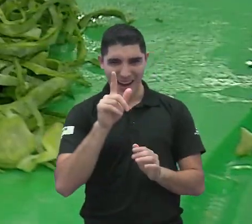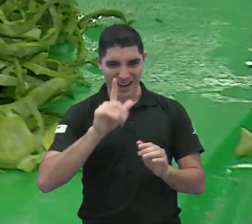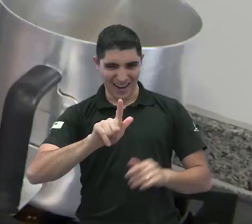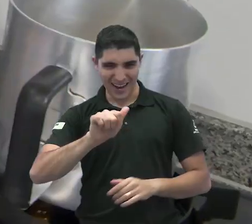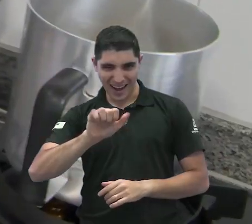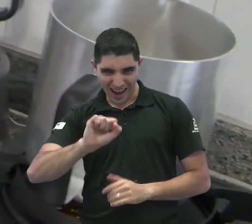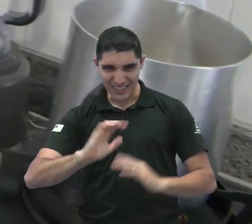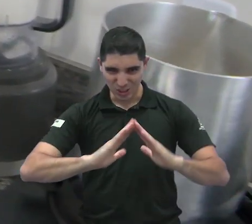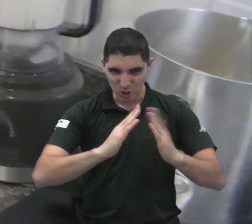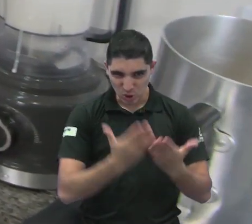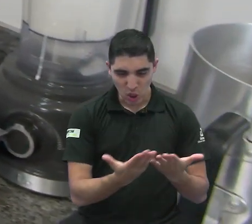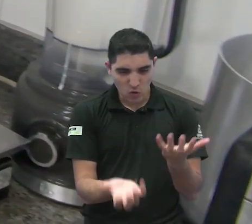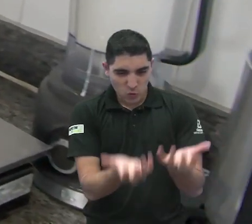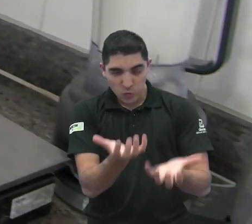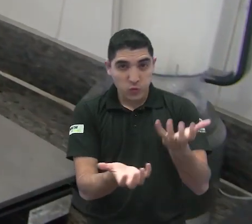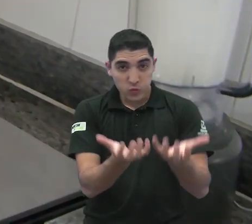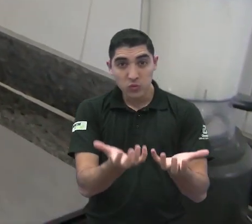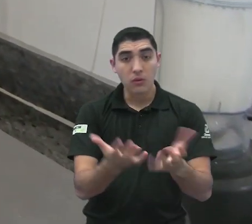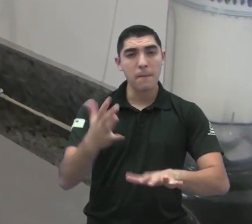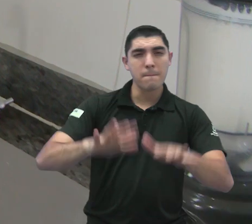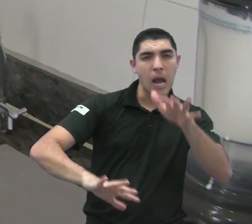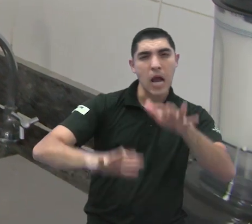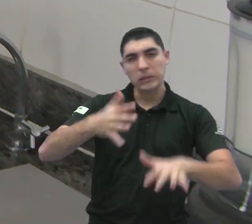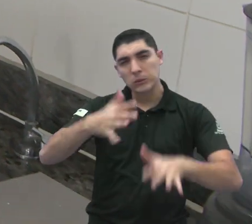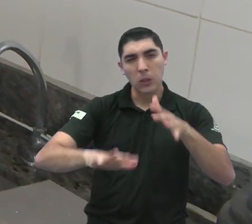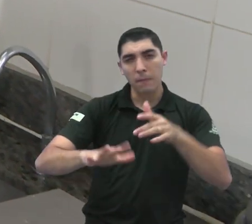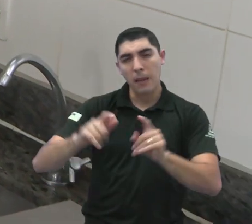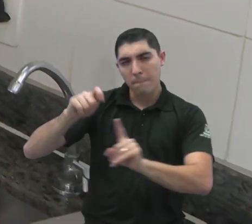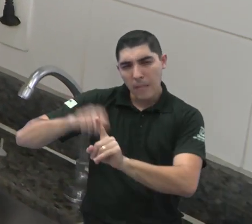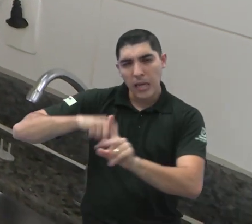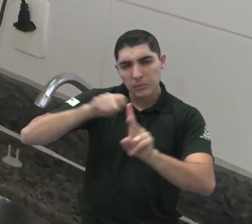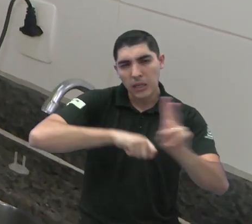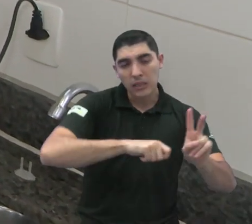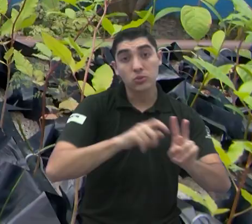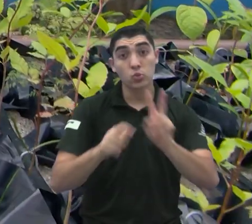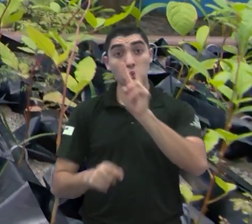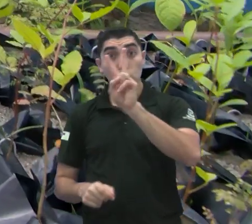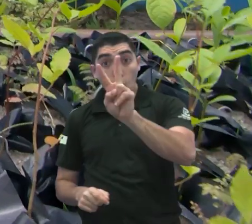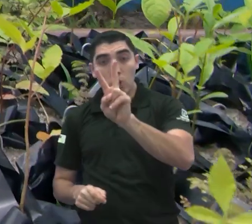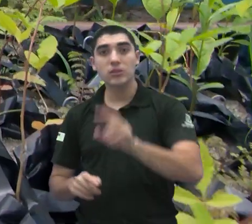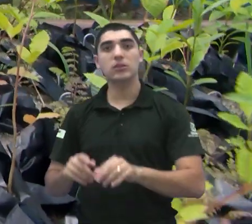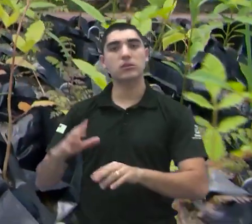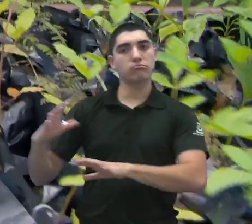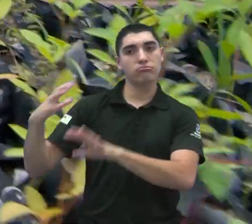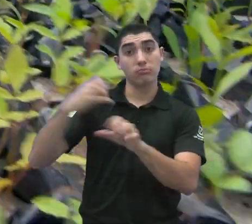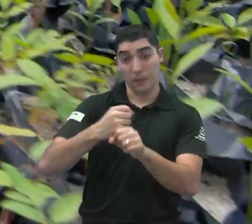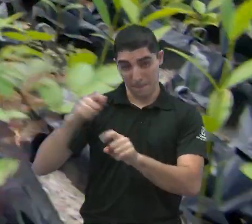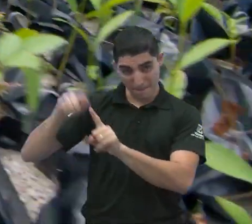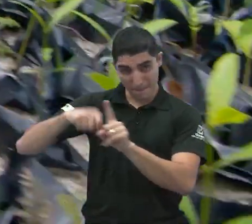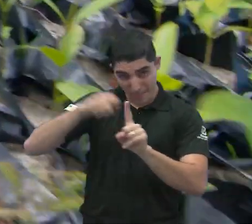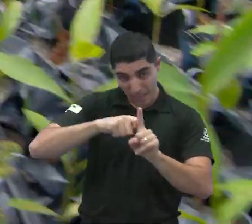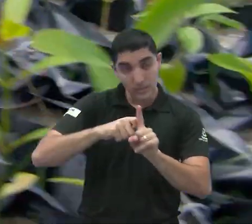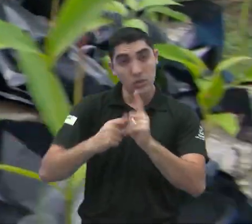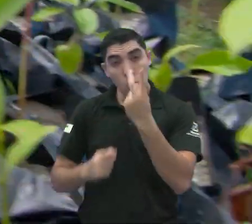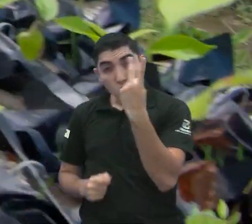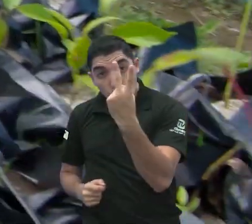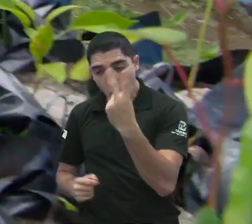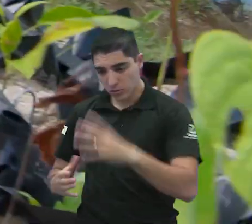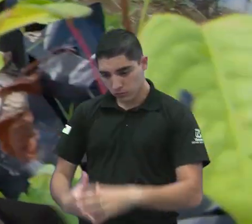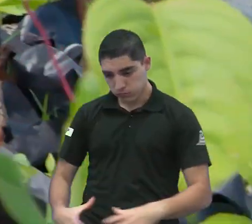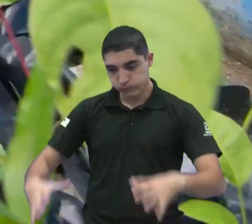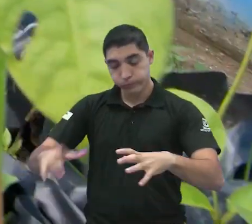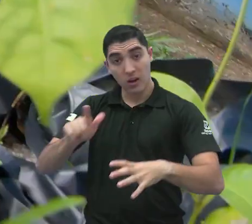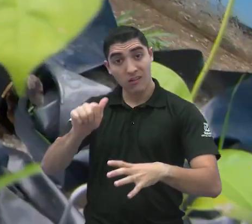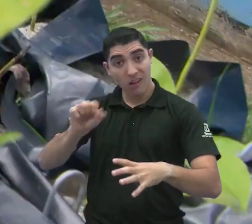fogão da escola equivale a cerca de 2,5 botijões por mês. O adubo líquido, que também é produzido no